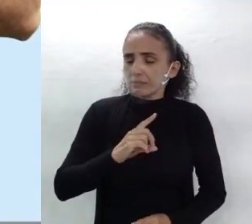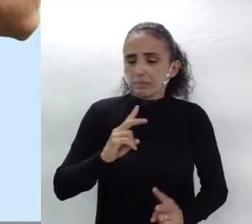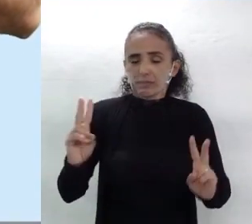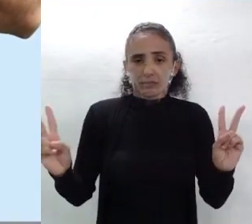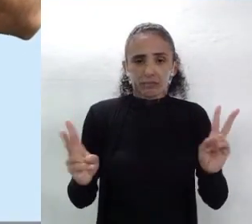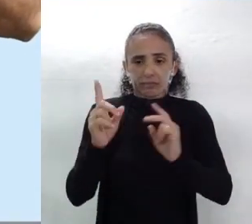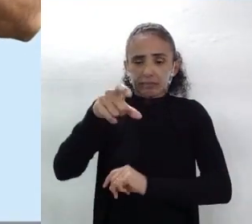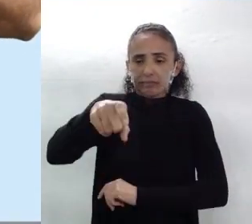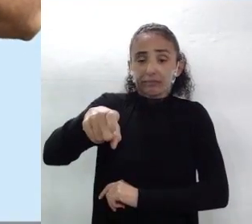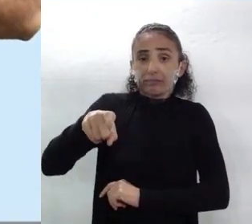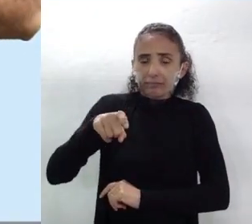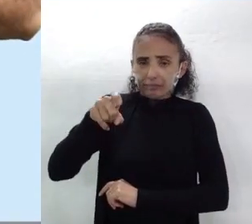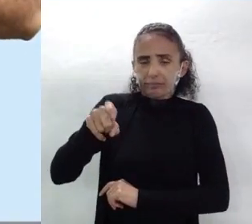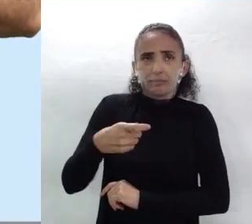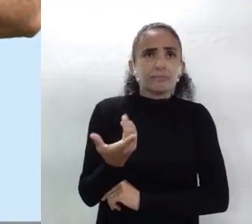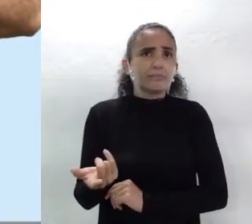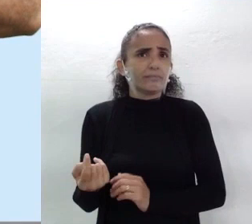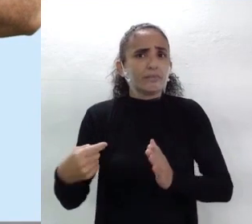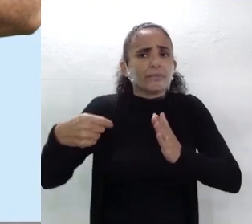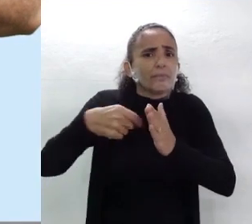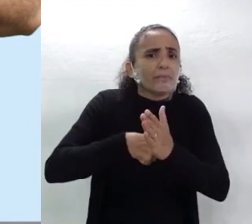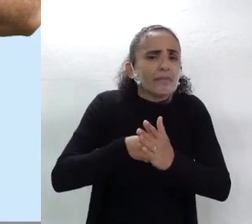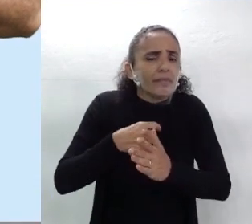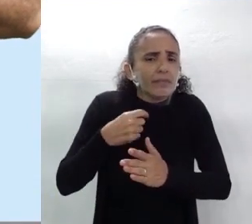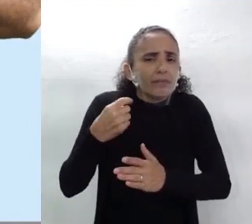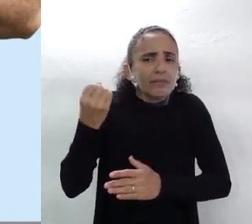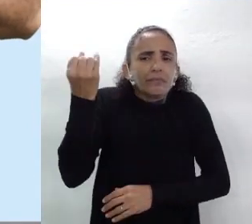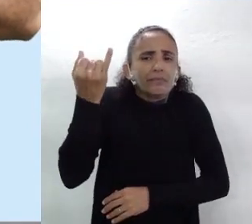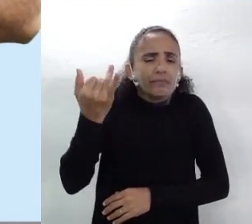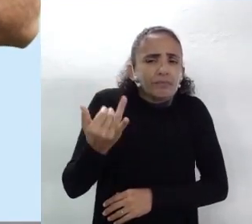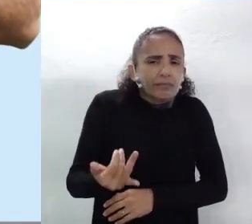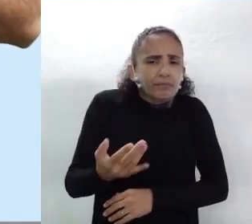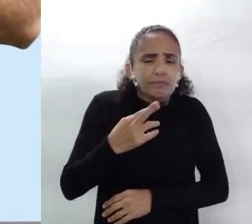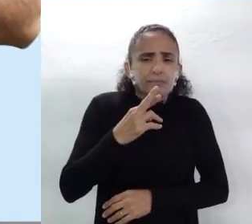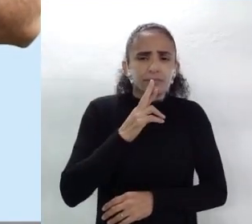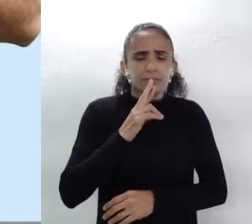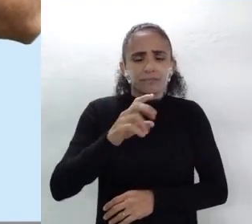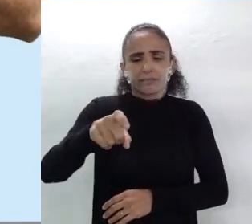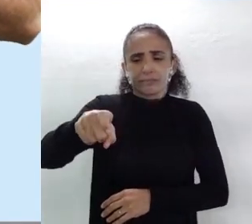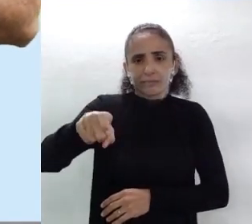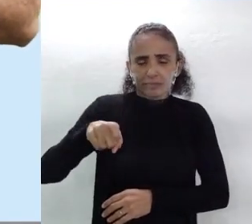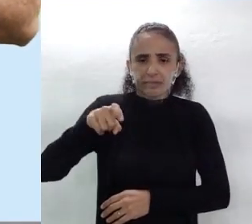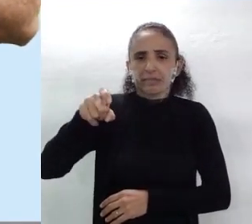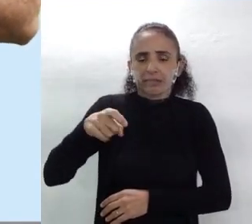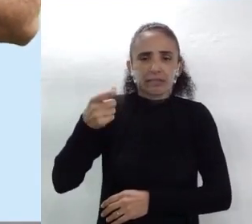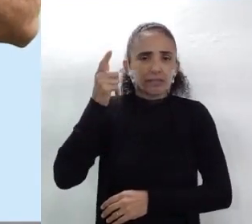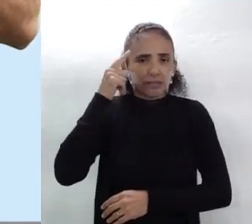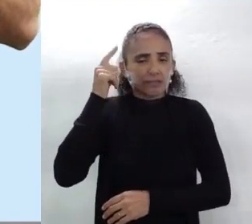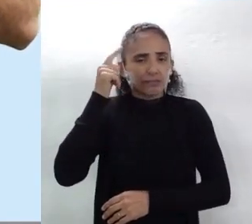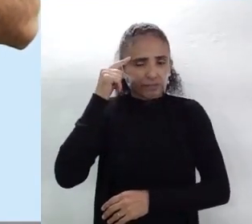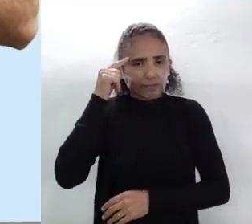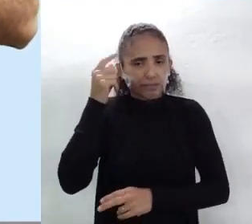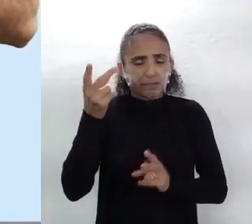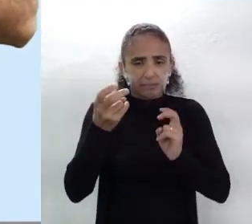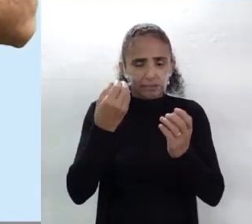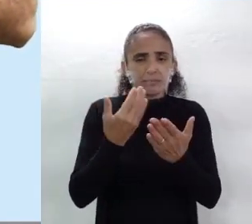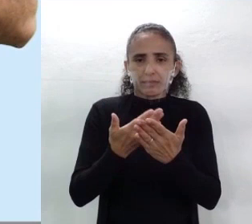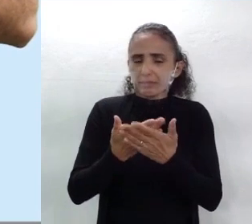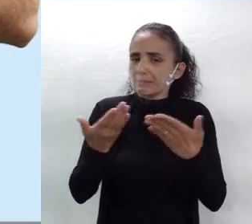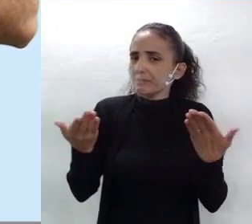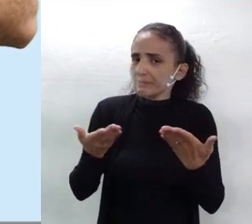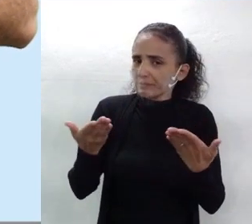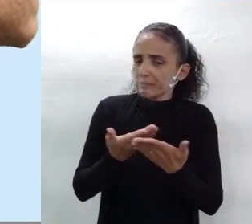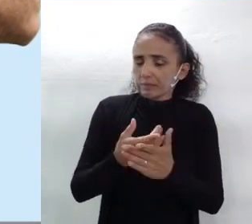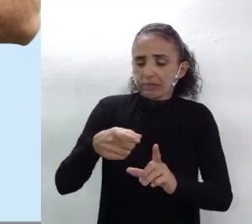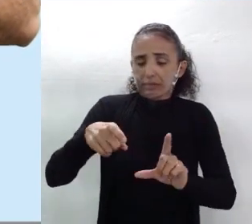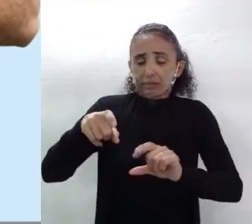x, você pode perguntar, qual é o valor do x? É 1? Ou o valor de x a gente vai descobrir. Mas a quantidade de x que não